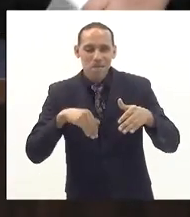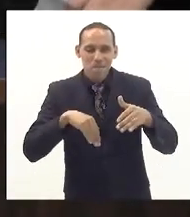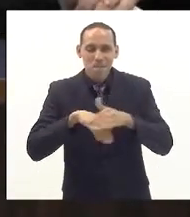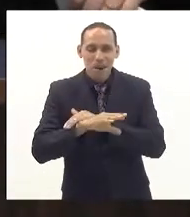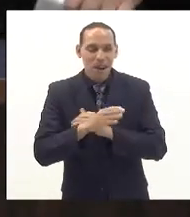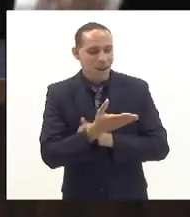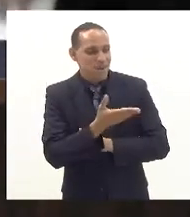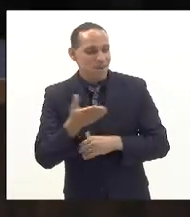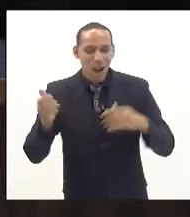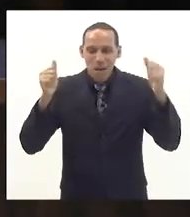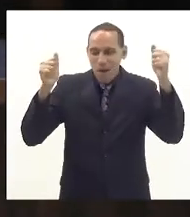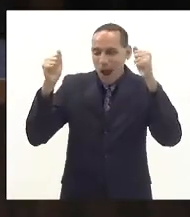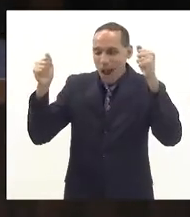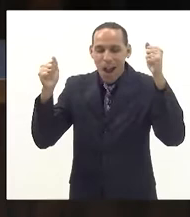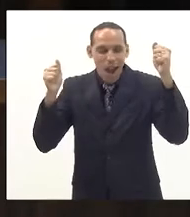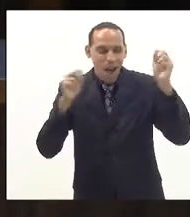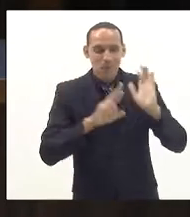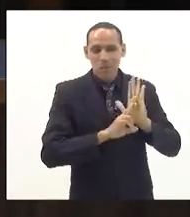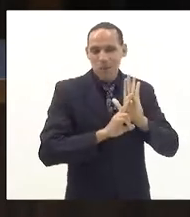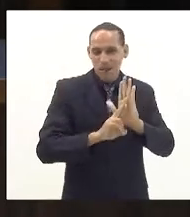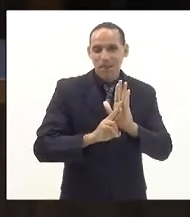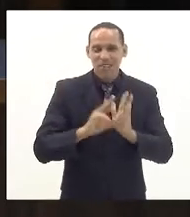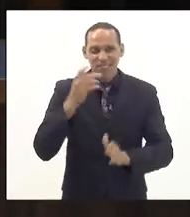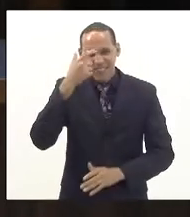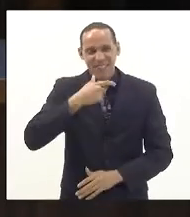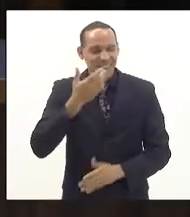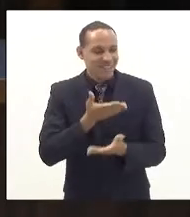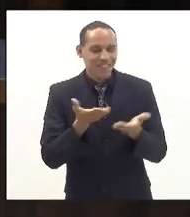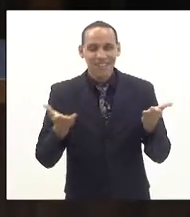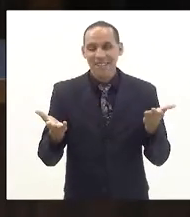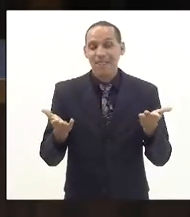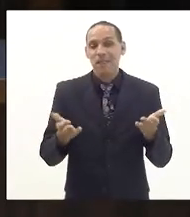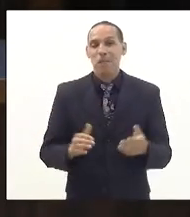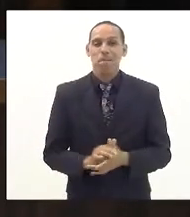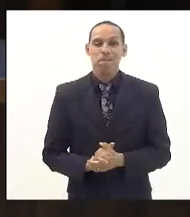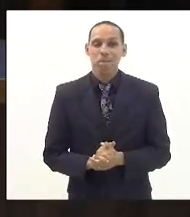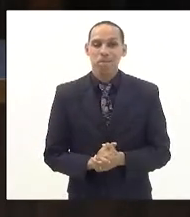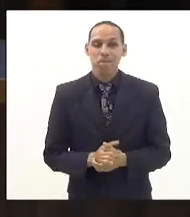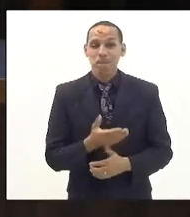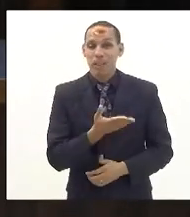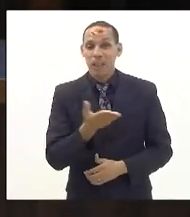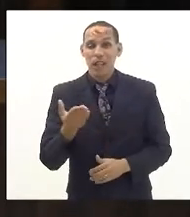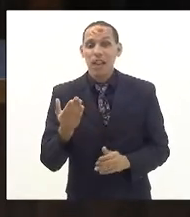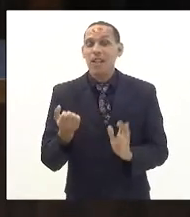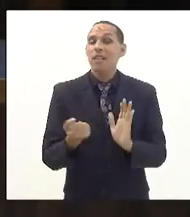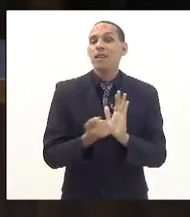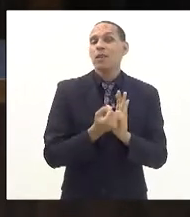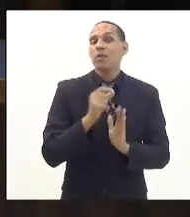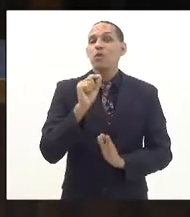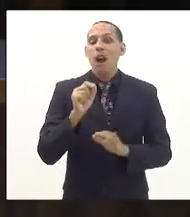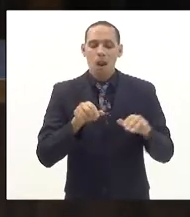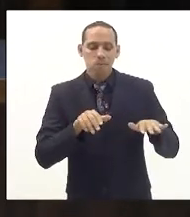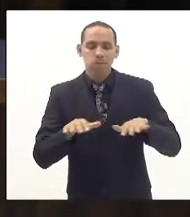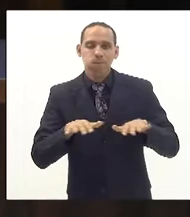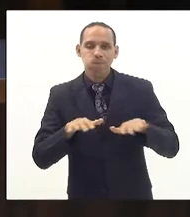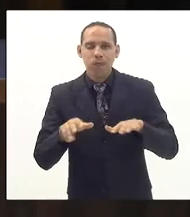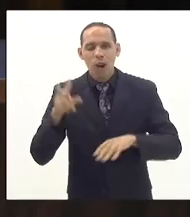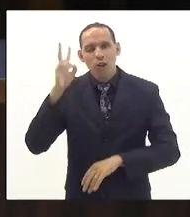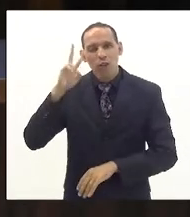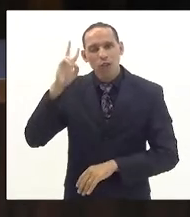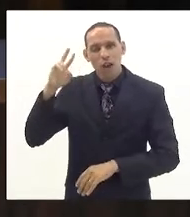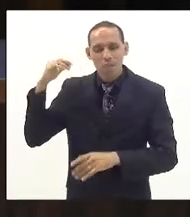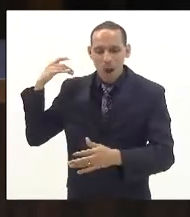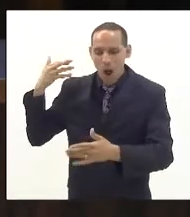lindas, representativas, e que simbolizam o movimento histórico